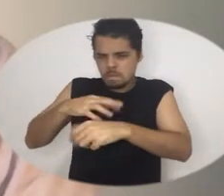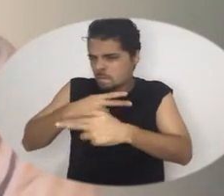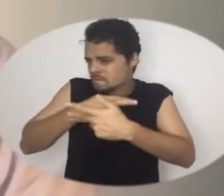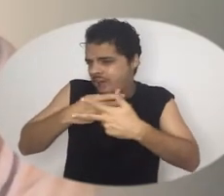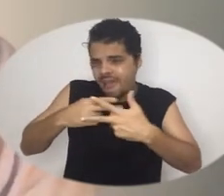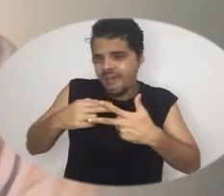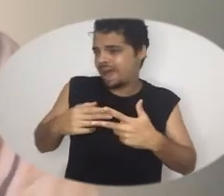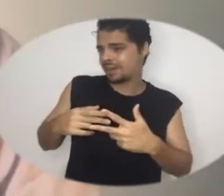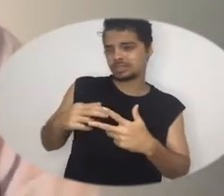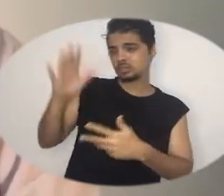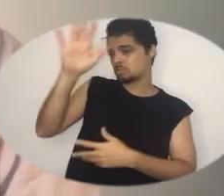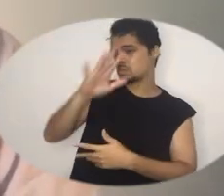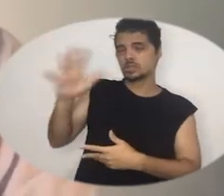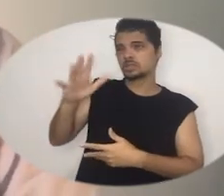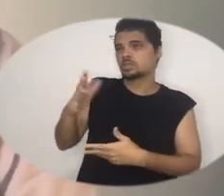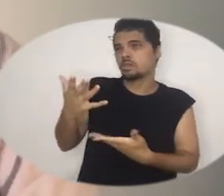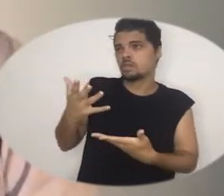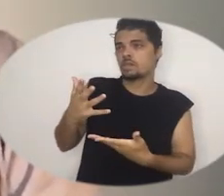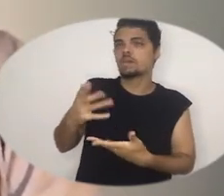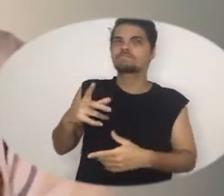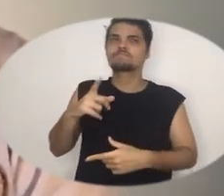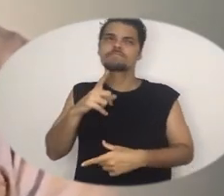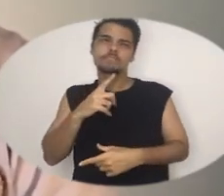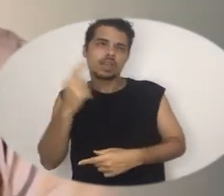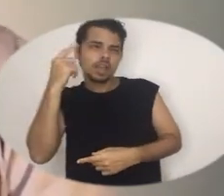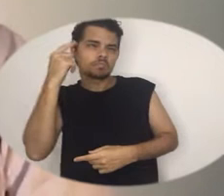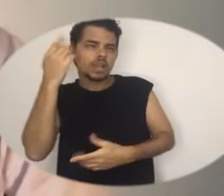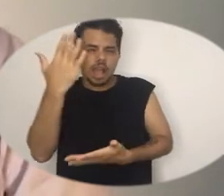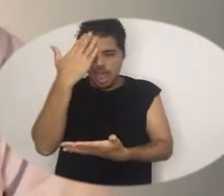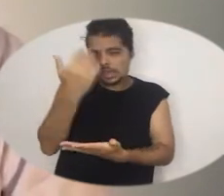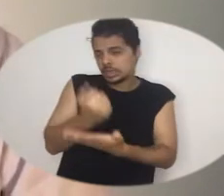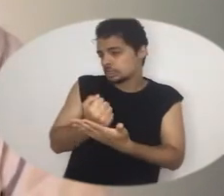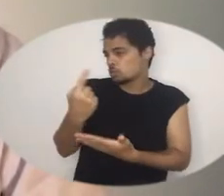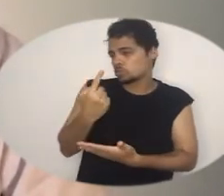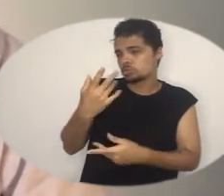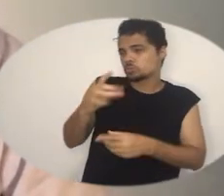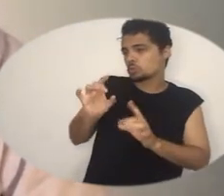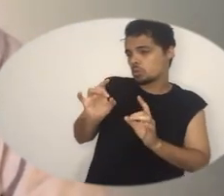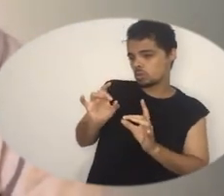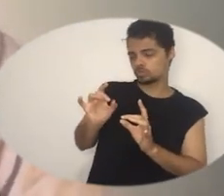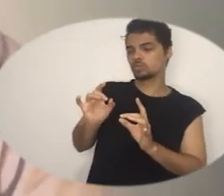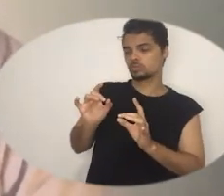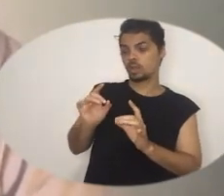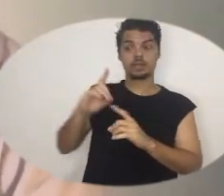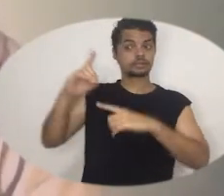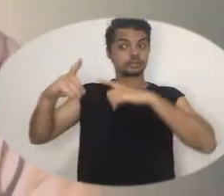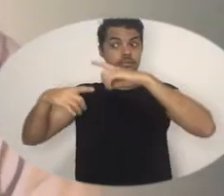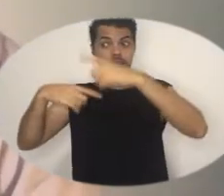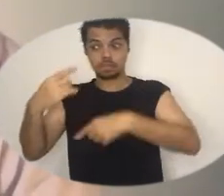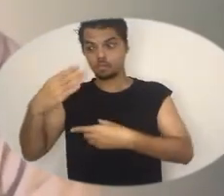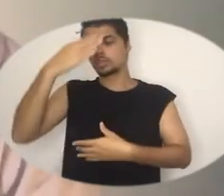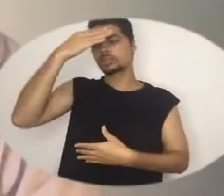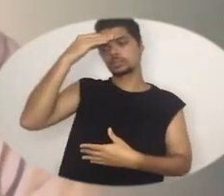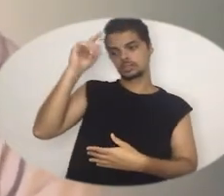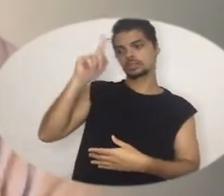portugueses na África e isso só foi totalmente abandonado após a cor dos internacionais que foram necessários se